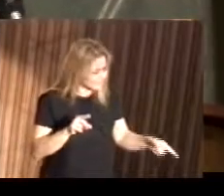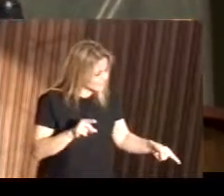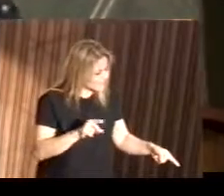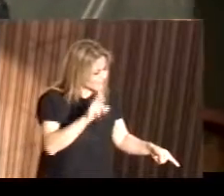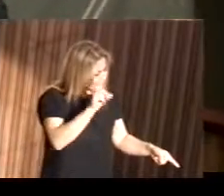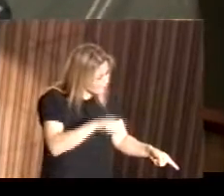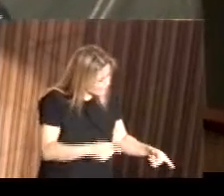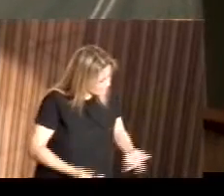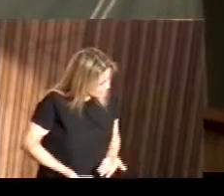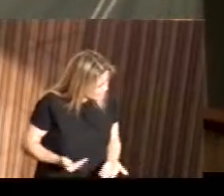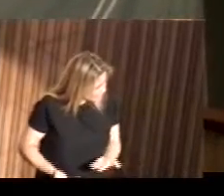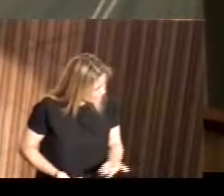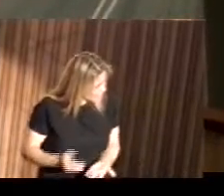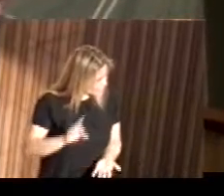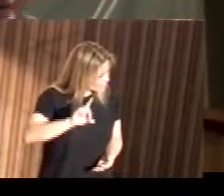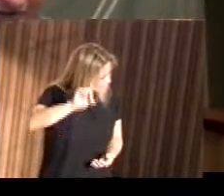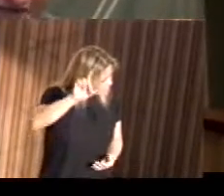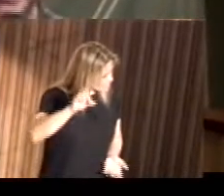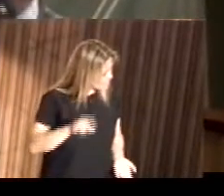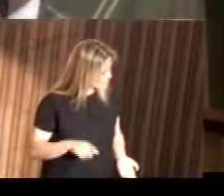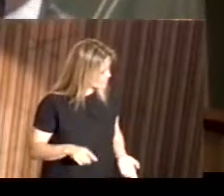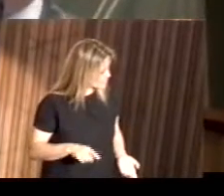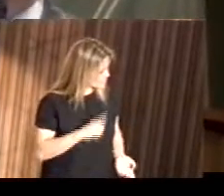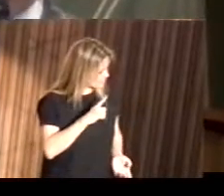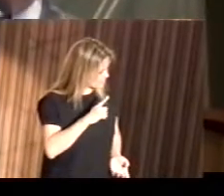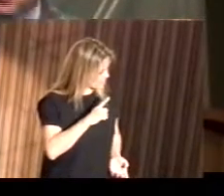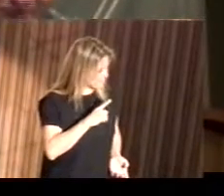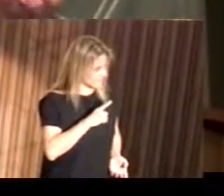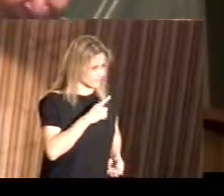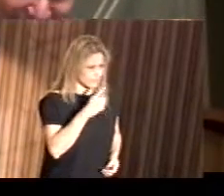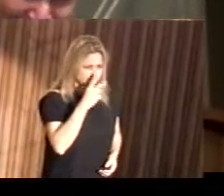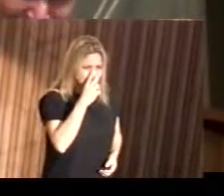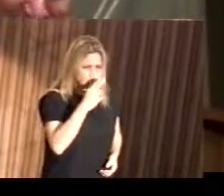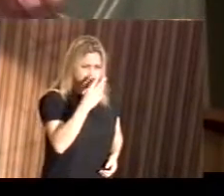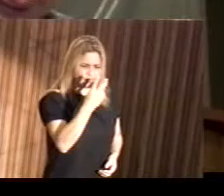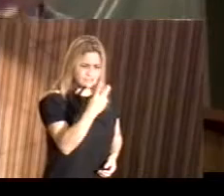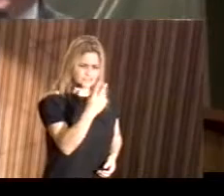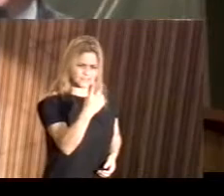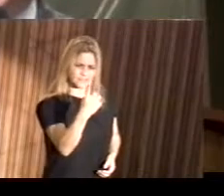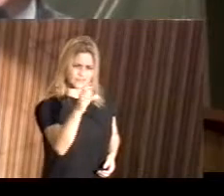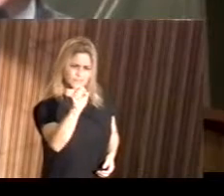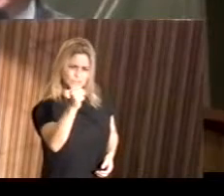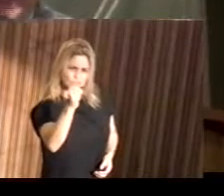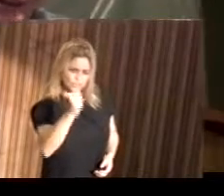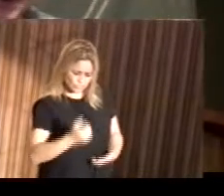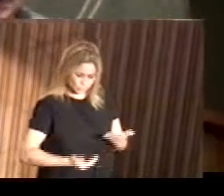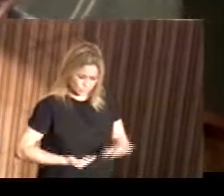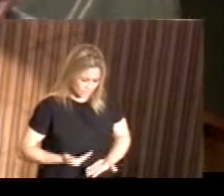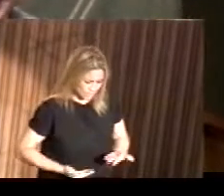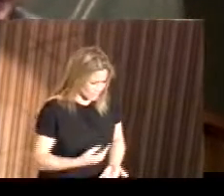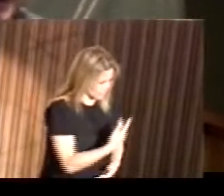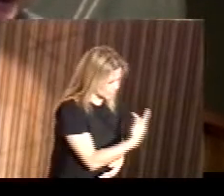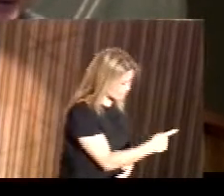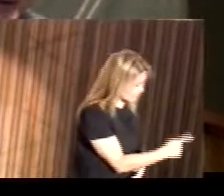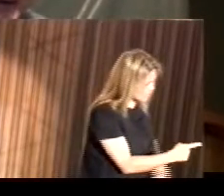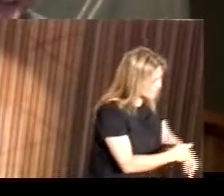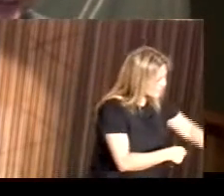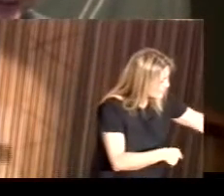homem de Deus e seus 318 empregados, eles